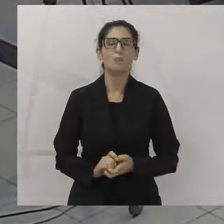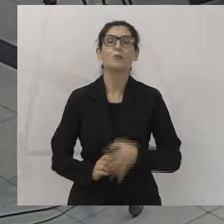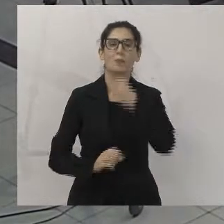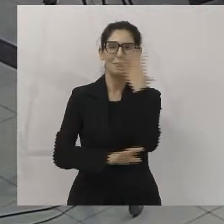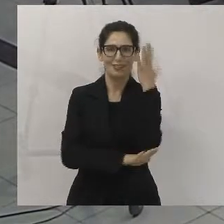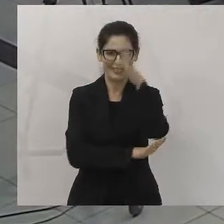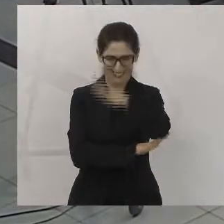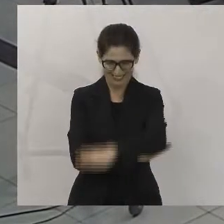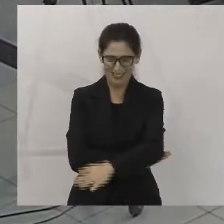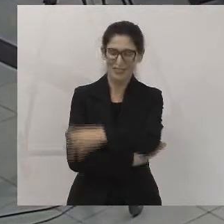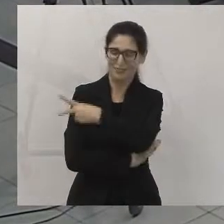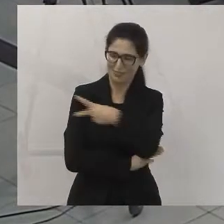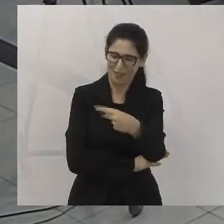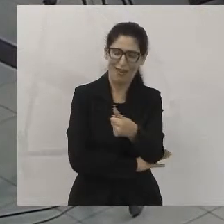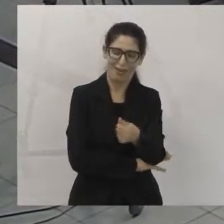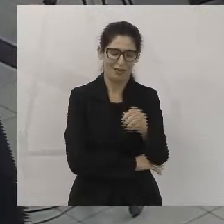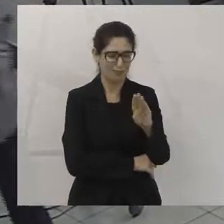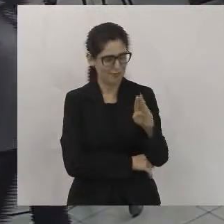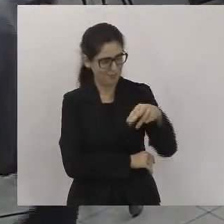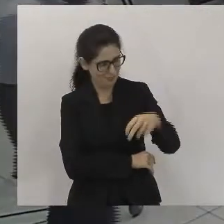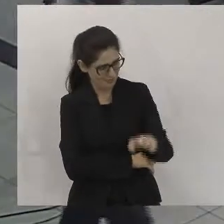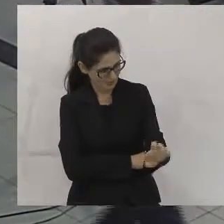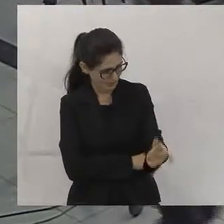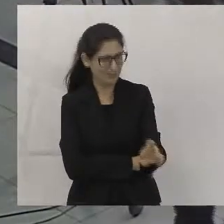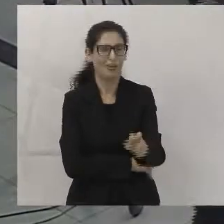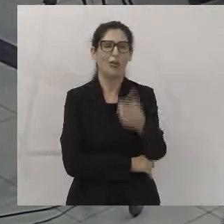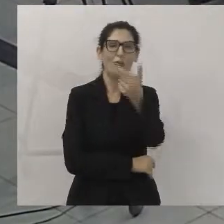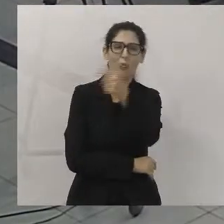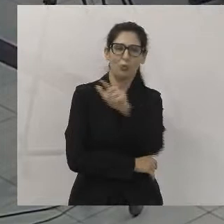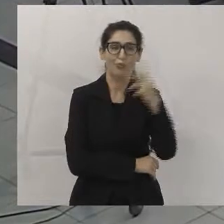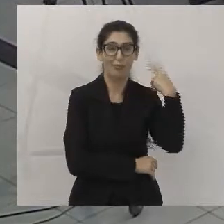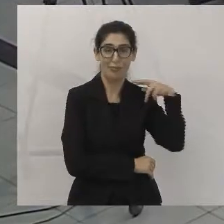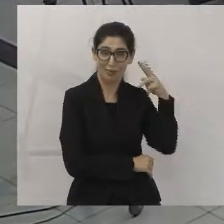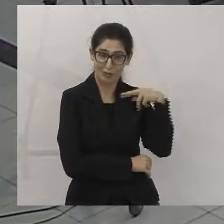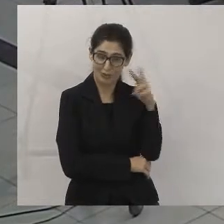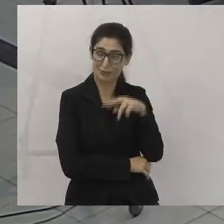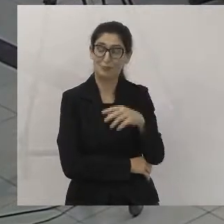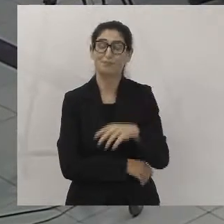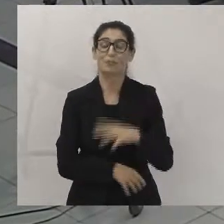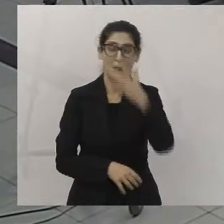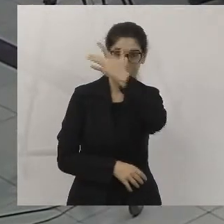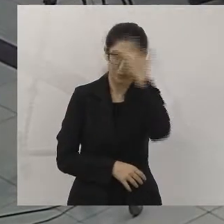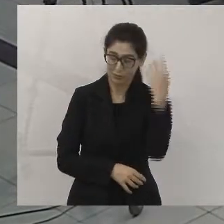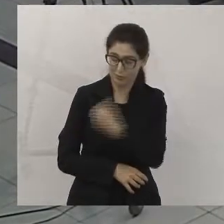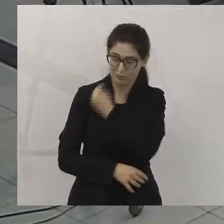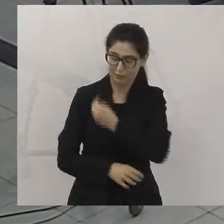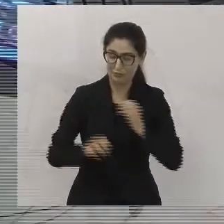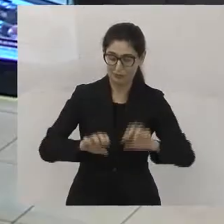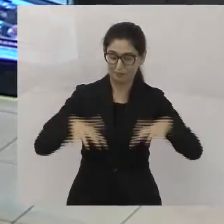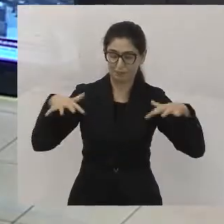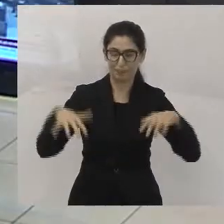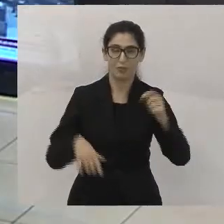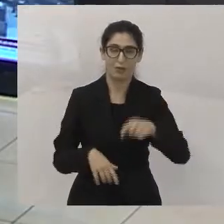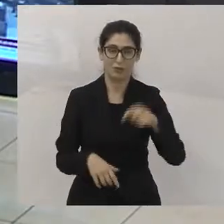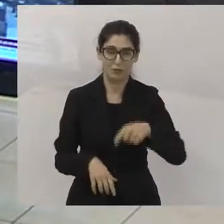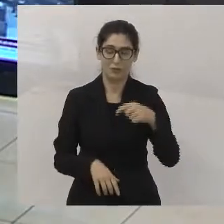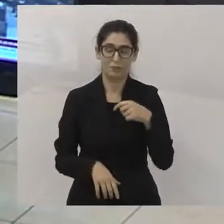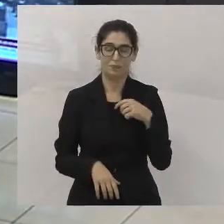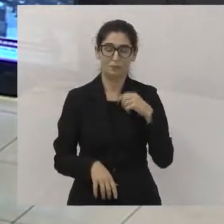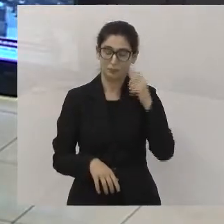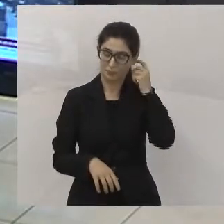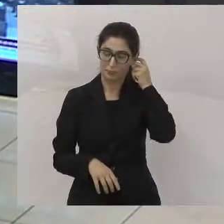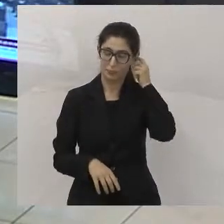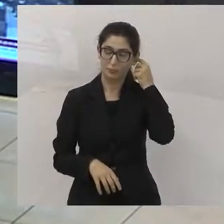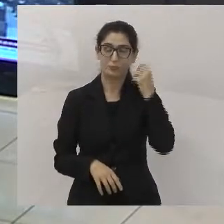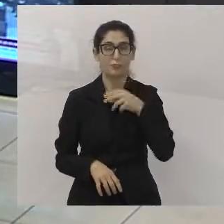boa tarde o presidente águia de madureira aos demais vereadores aos municípios presentes quero aqui